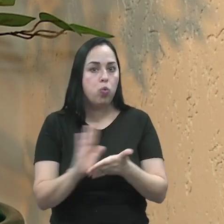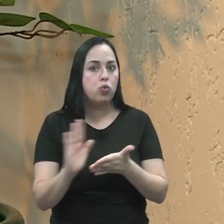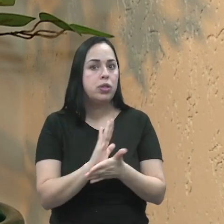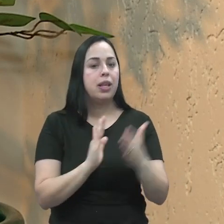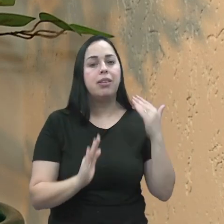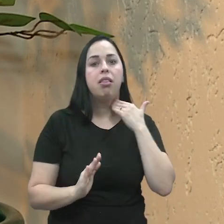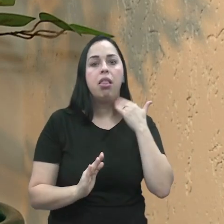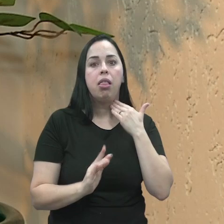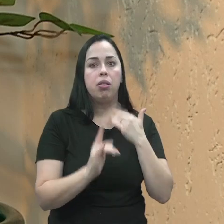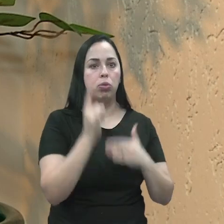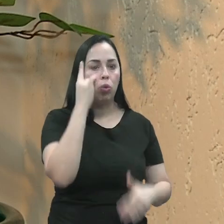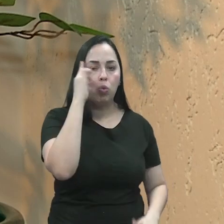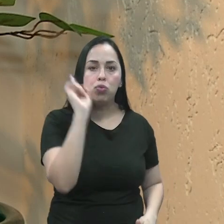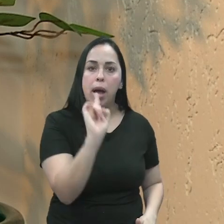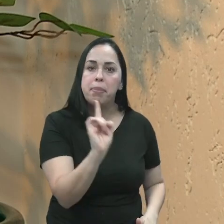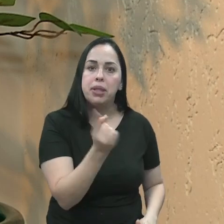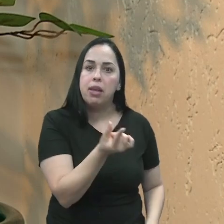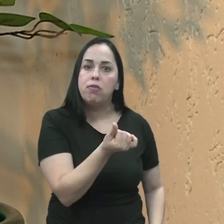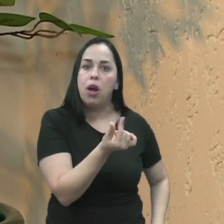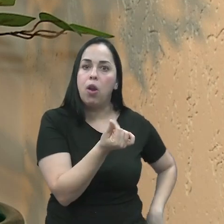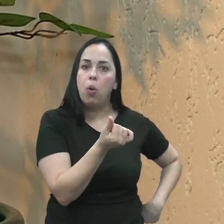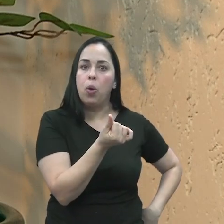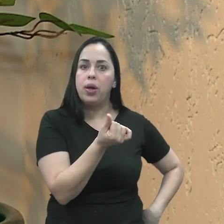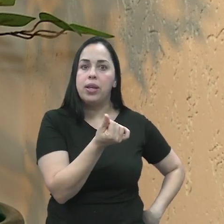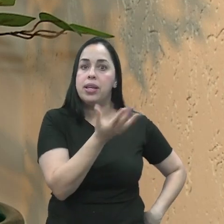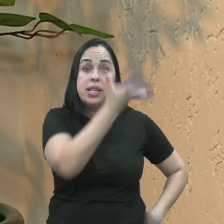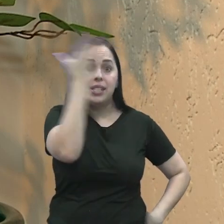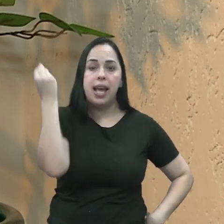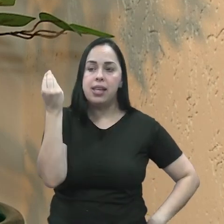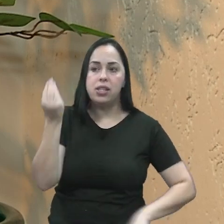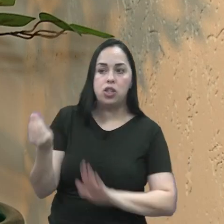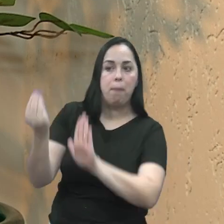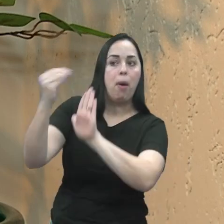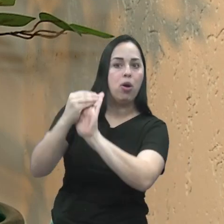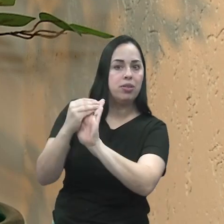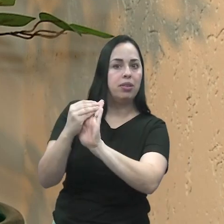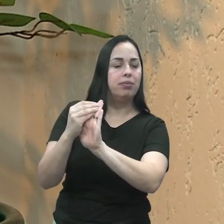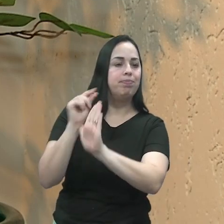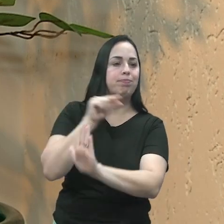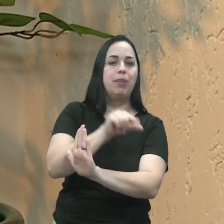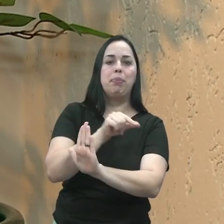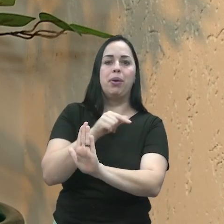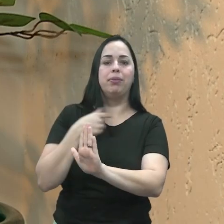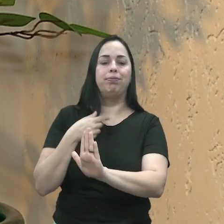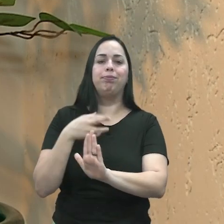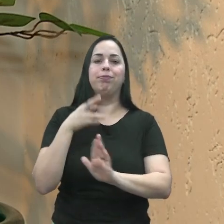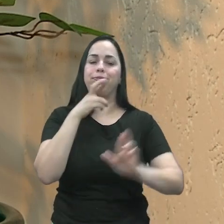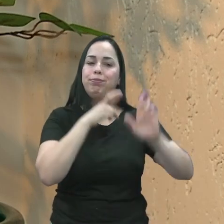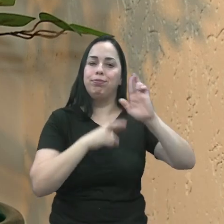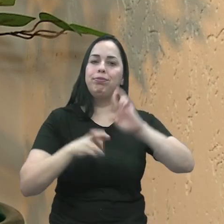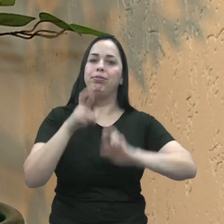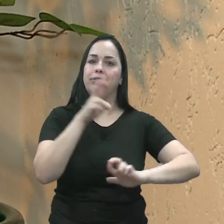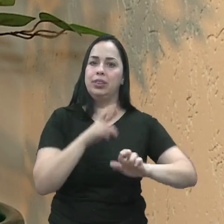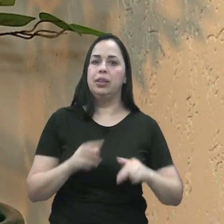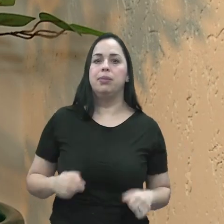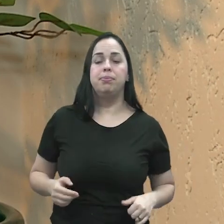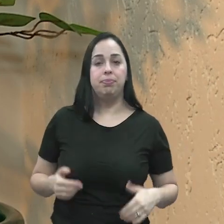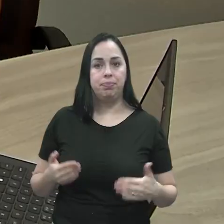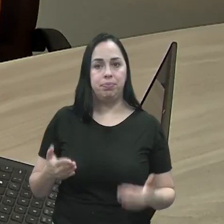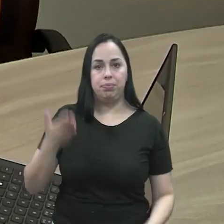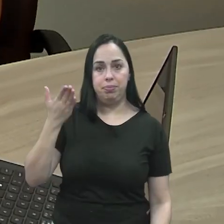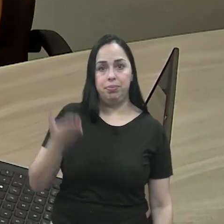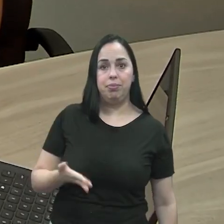cliente que tem banco, nem sabe que tem saldo no banco e deixa de declarar. E aí, ele cai na malha porque ele não informou um rendimento que ele teve